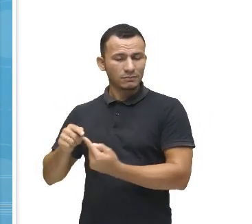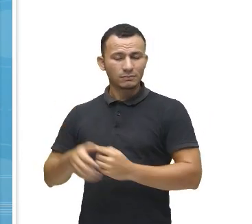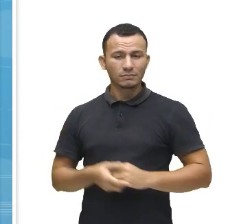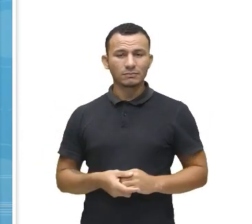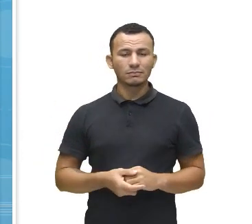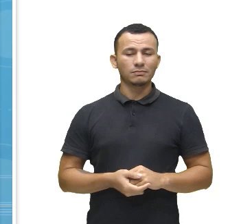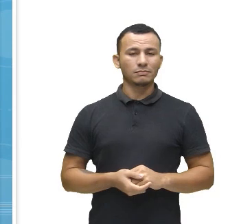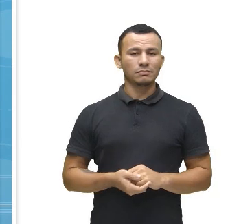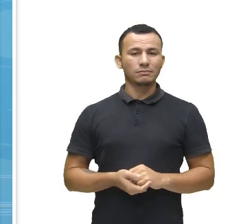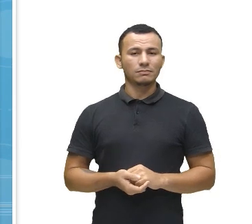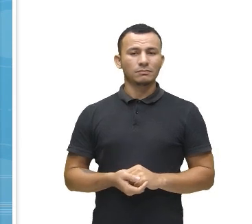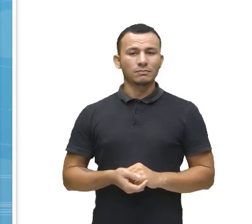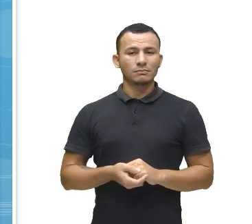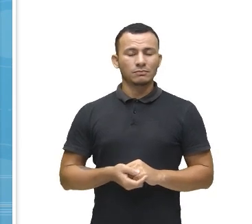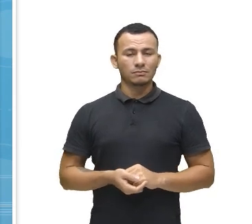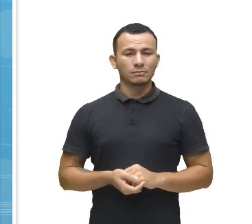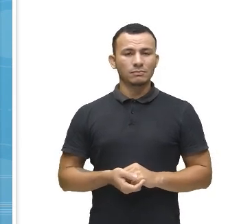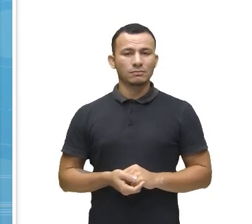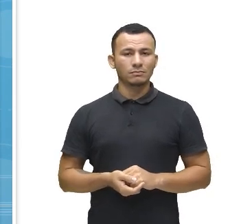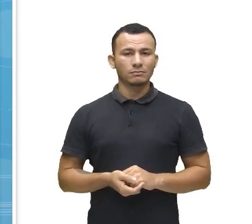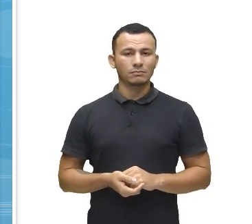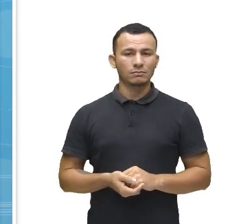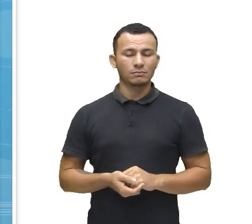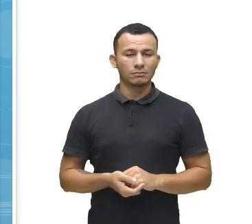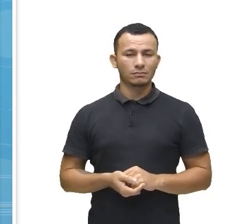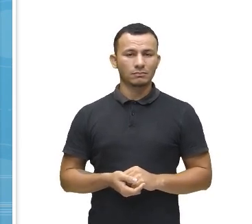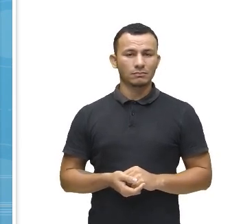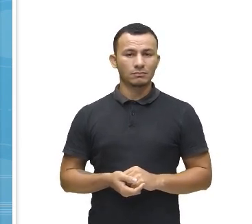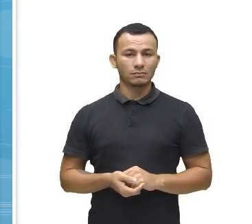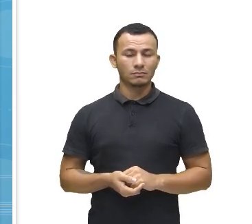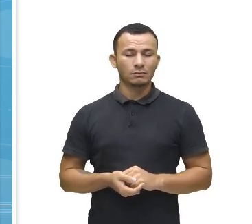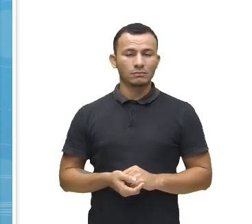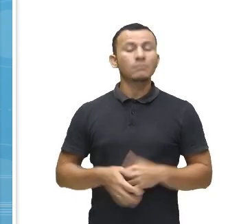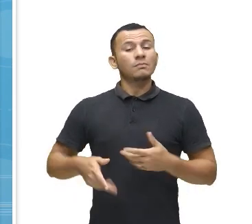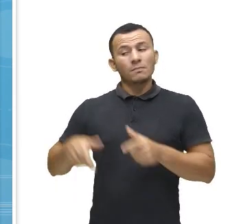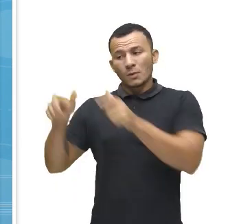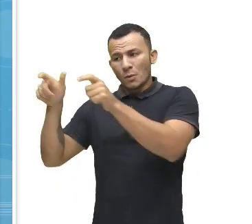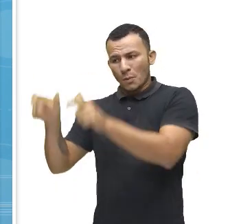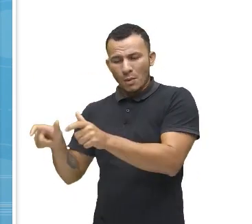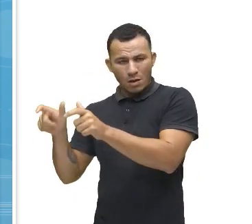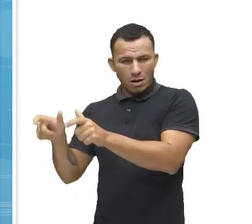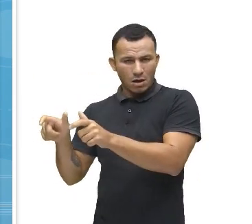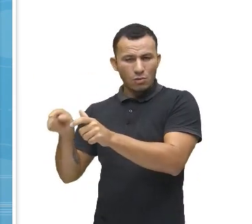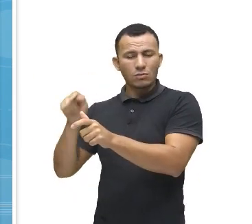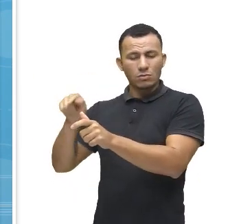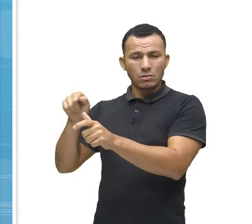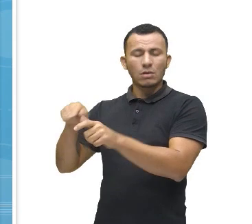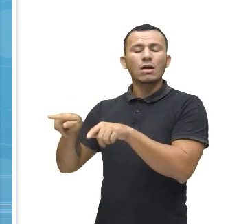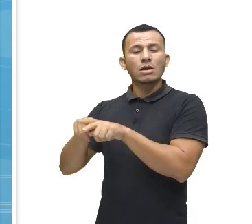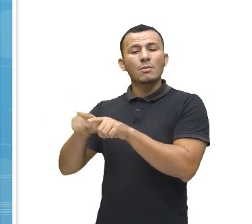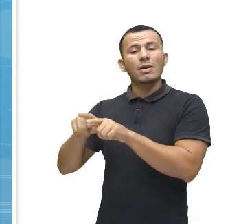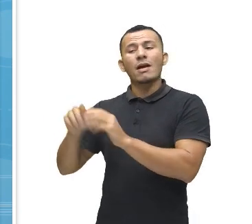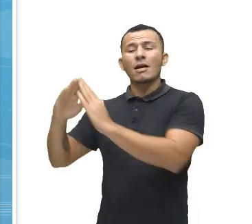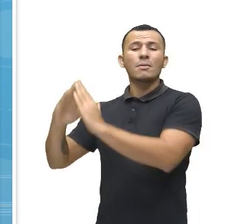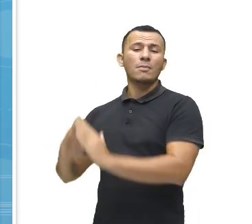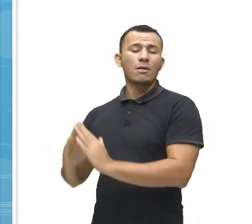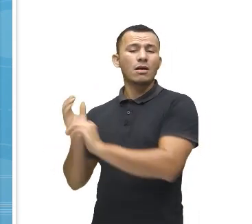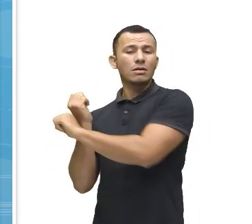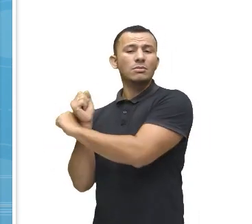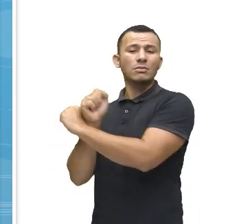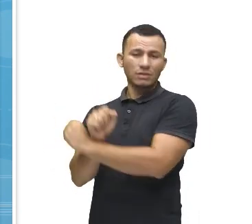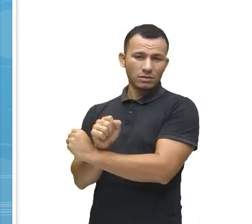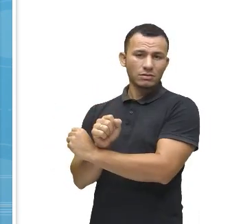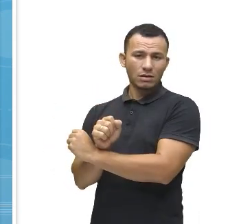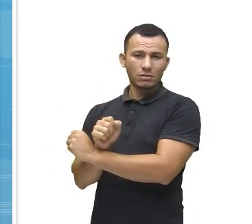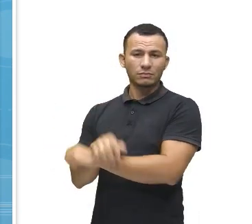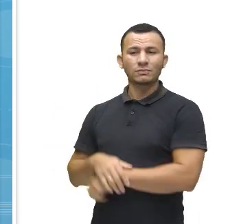em tela aqui. Representavam, quilombos representavam, além de um local de fuga, uma forma de abrigo e proteção.